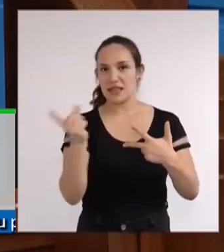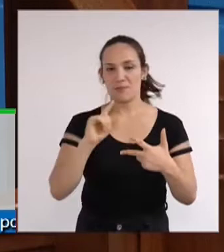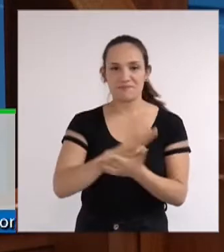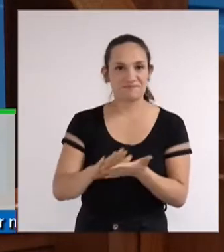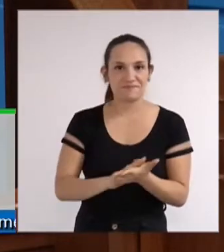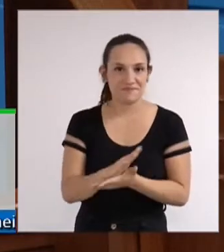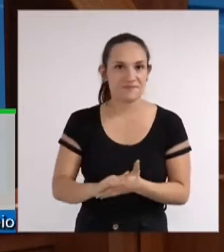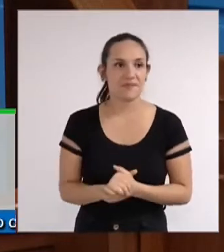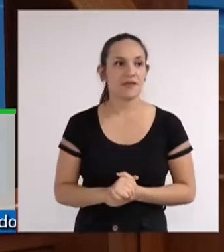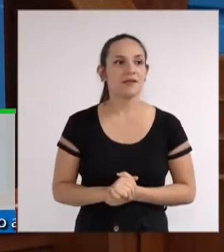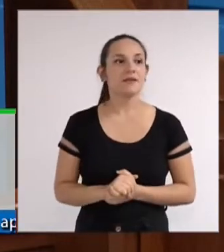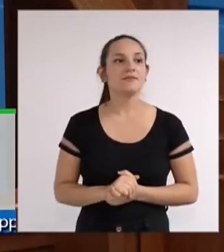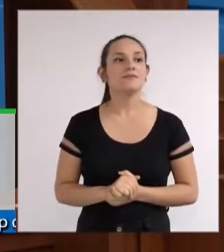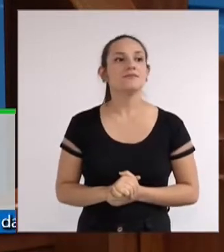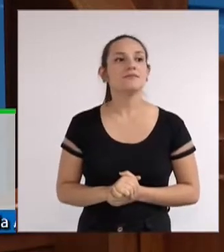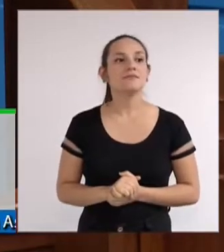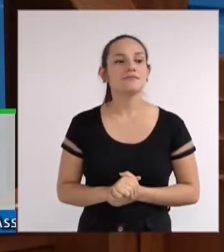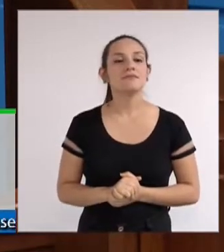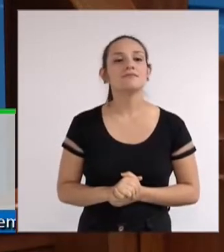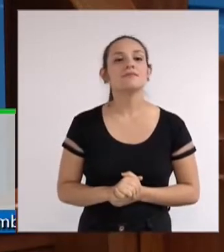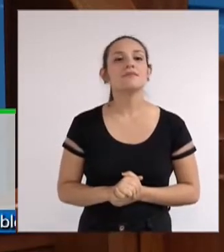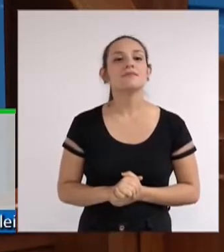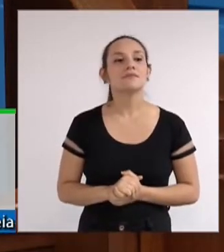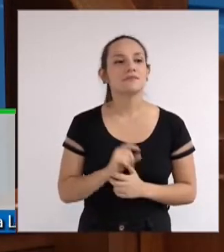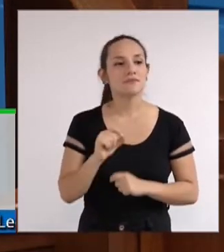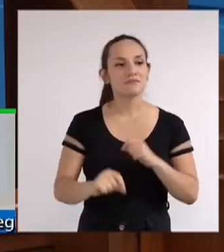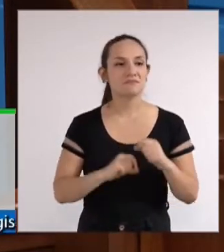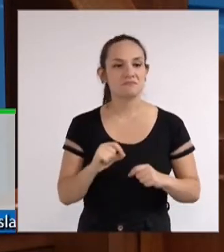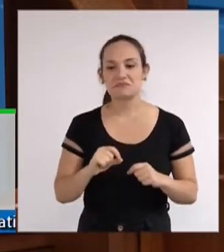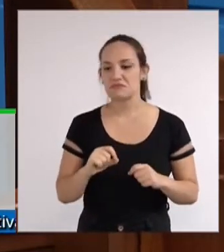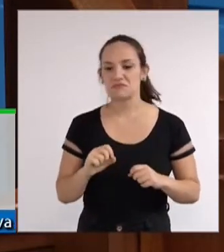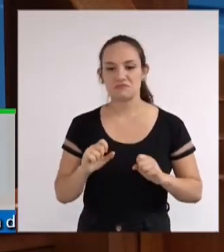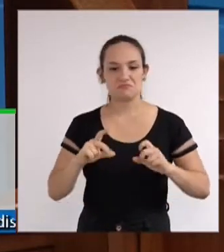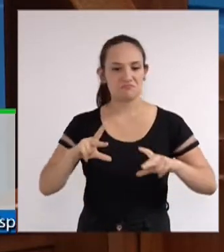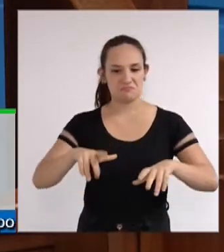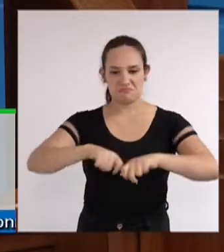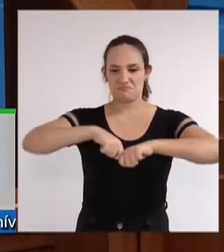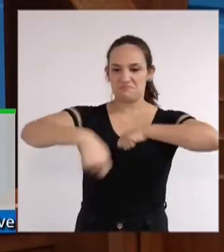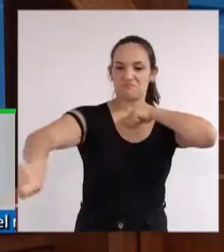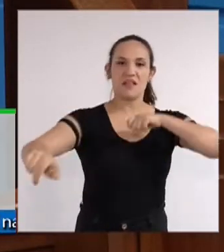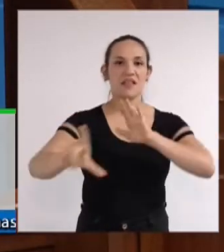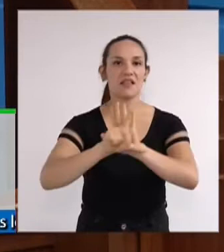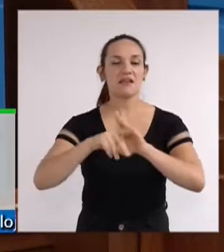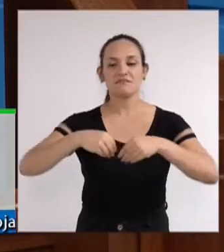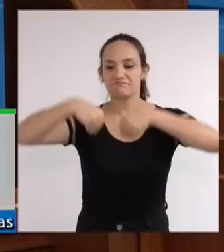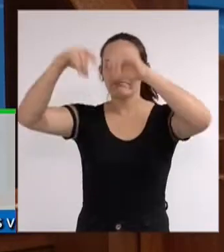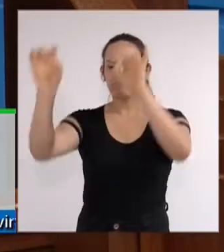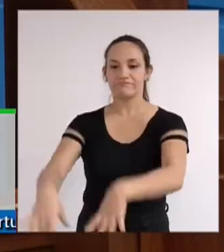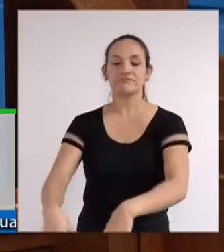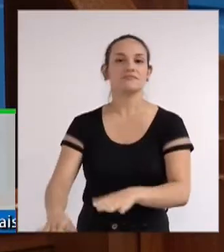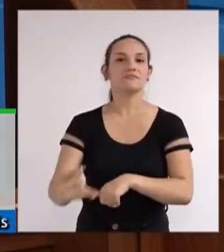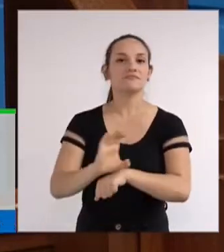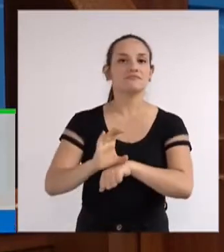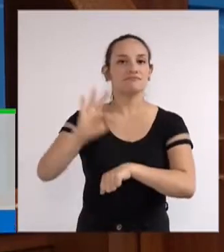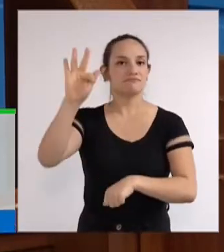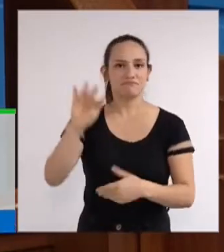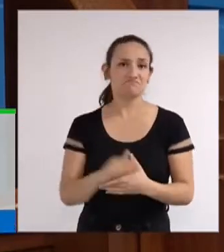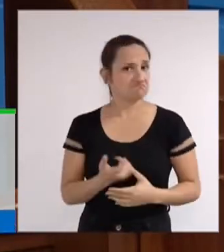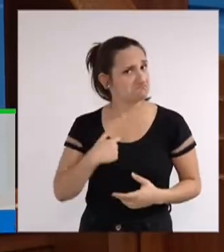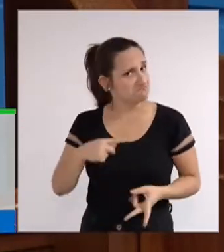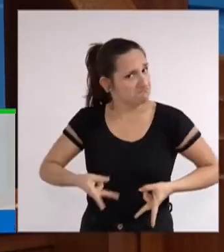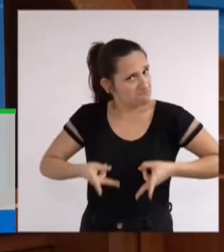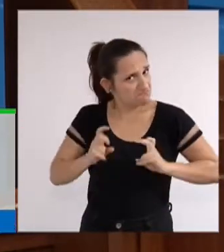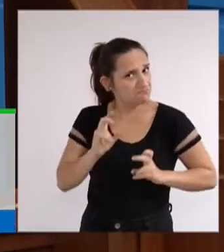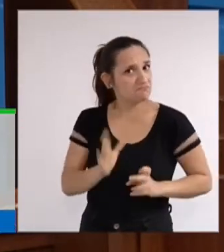pretexto de hermenêutica, rasgam a lei e os princípios constitucionais. É o que eu tenho visto. É o que eu tenho